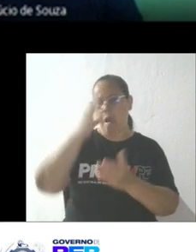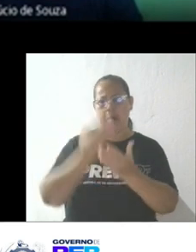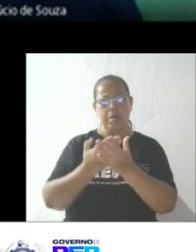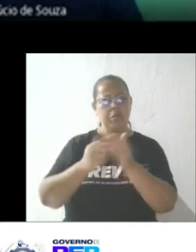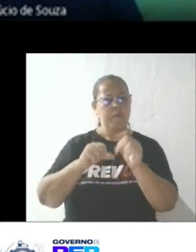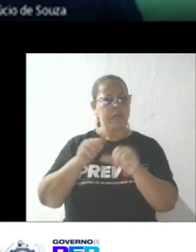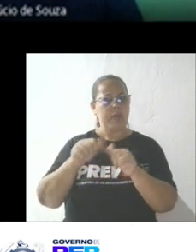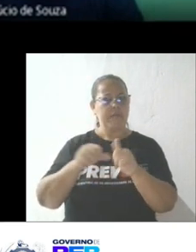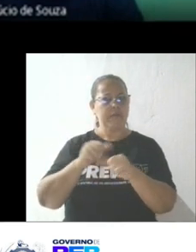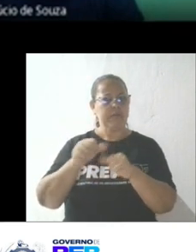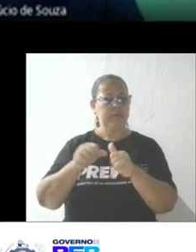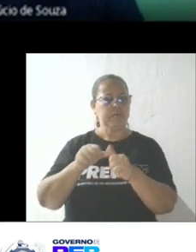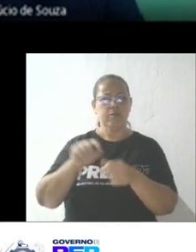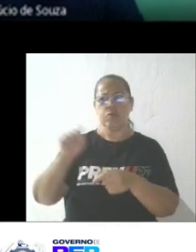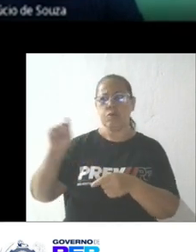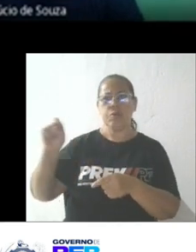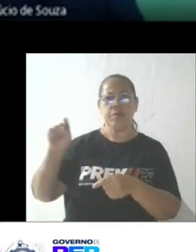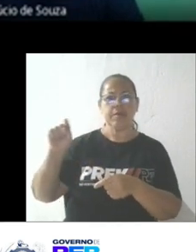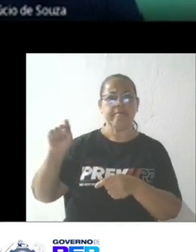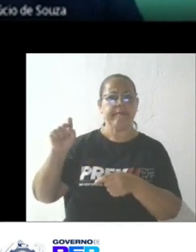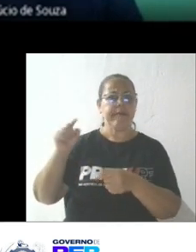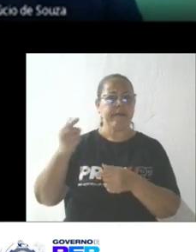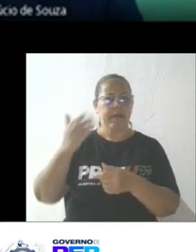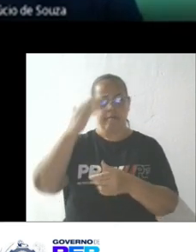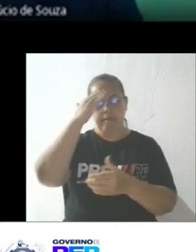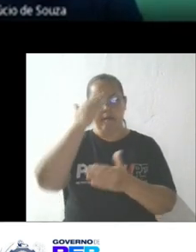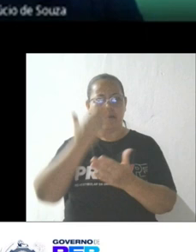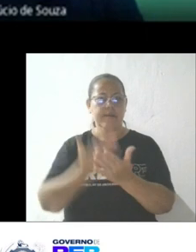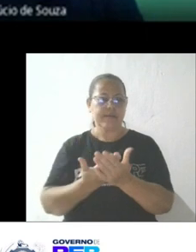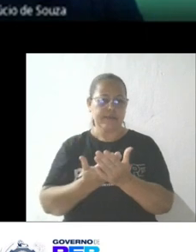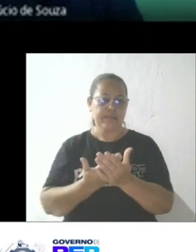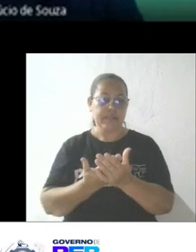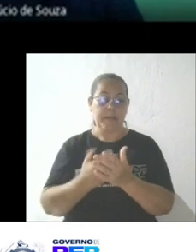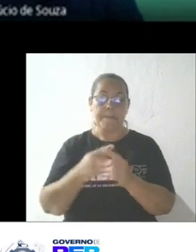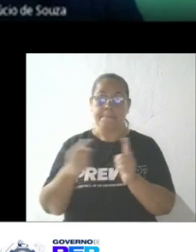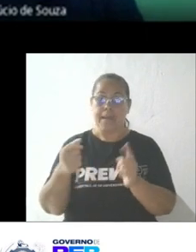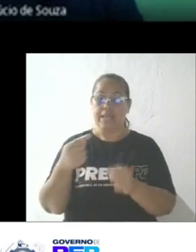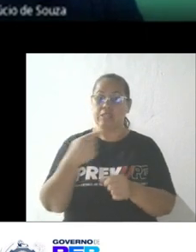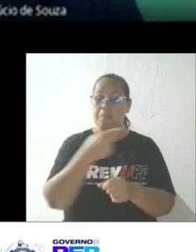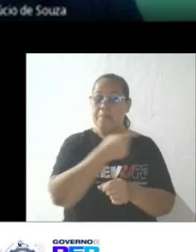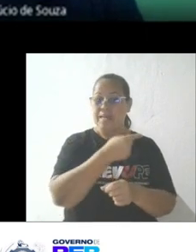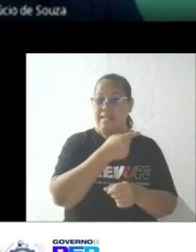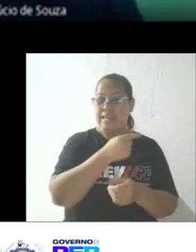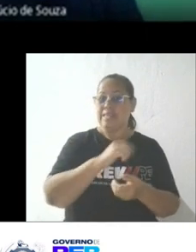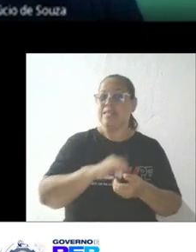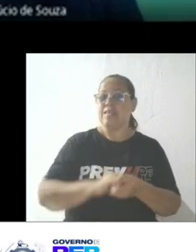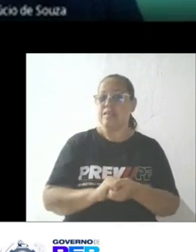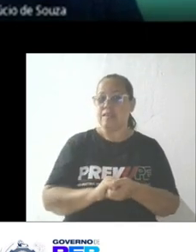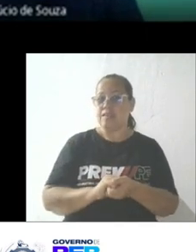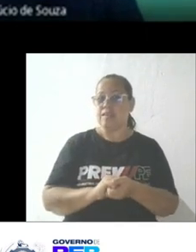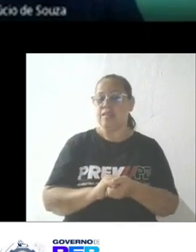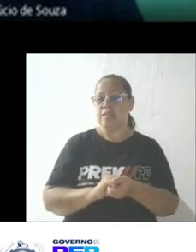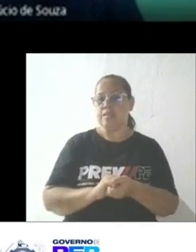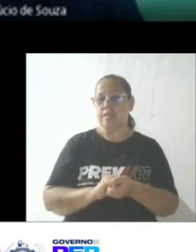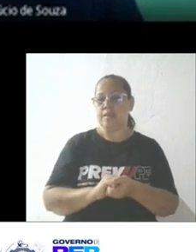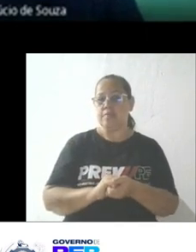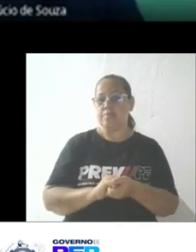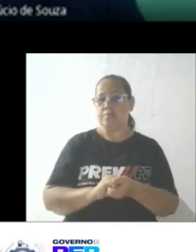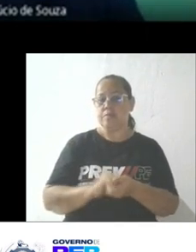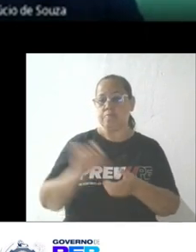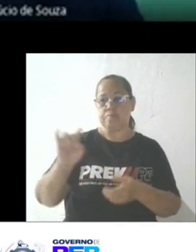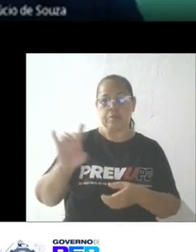Heráclito para Parmênides a essência do indivíduo não mudava